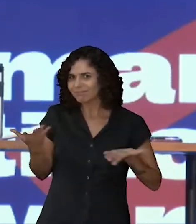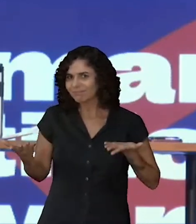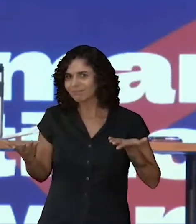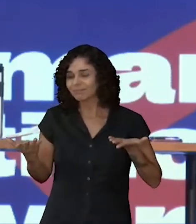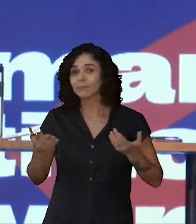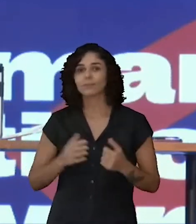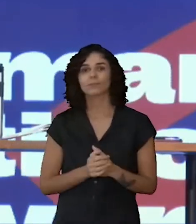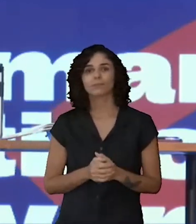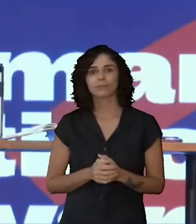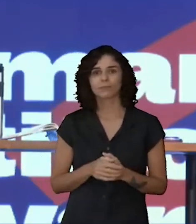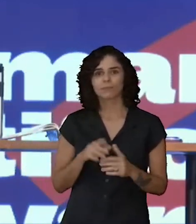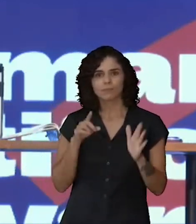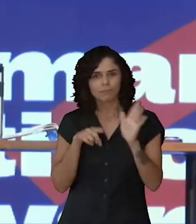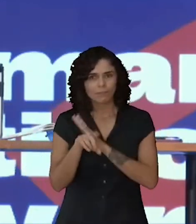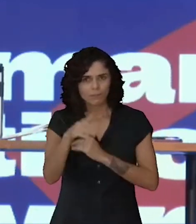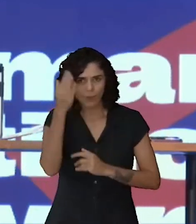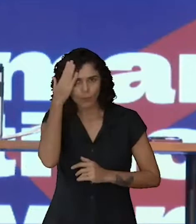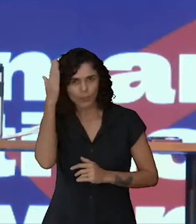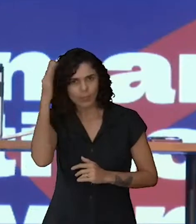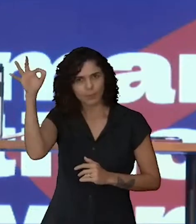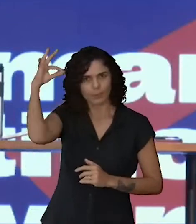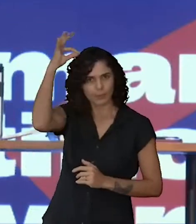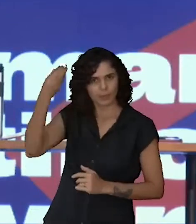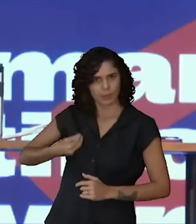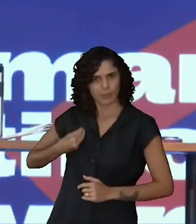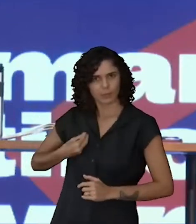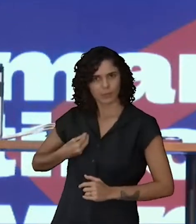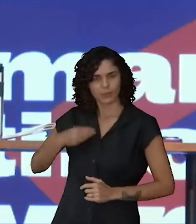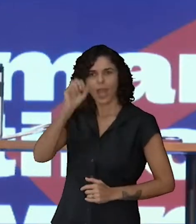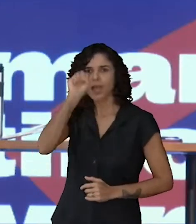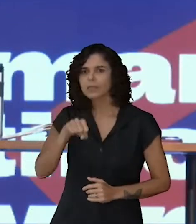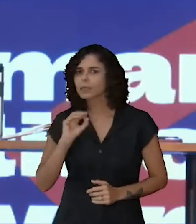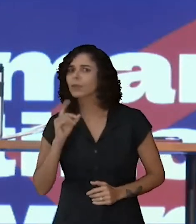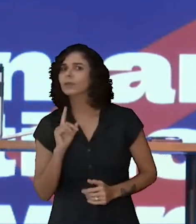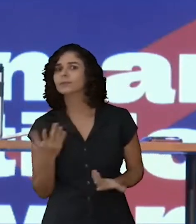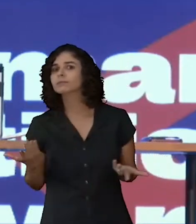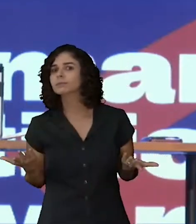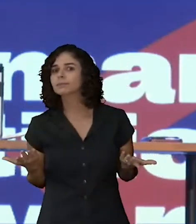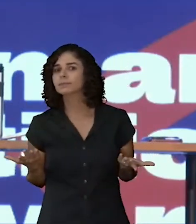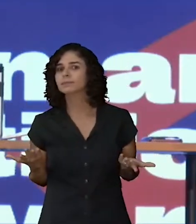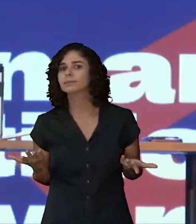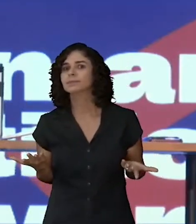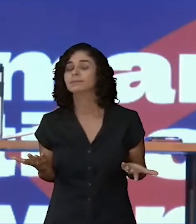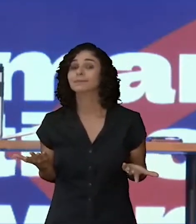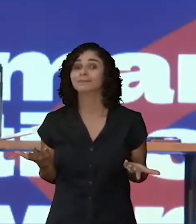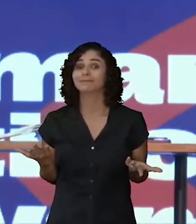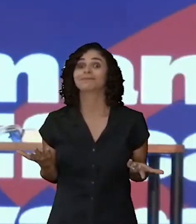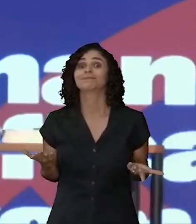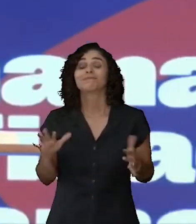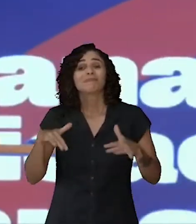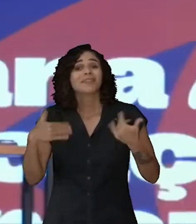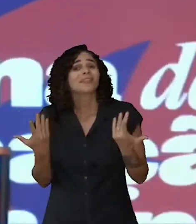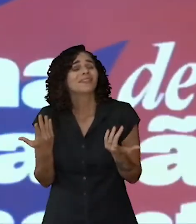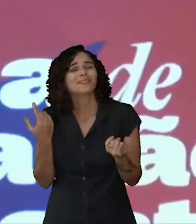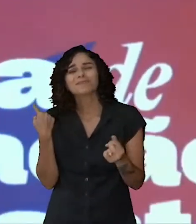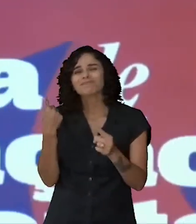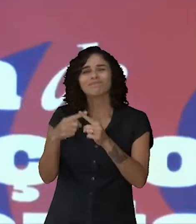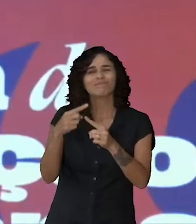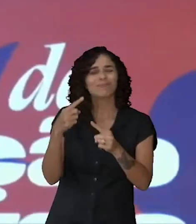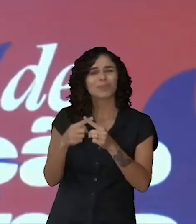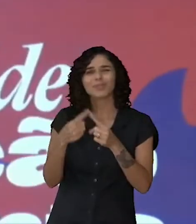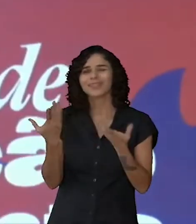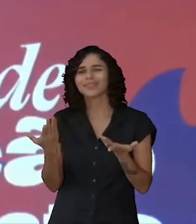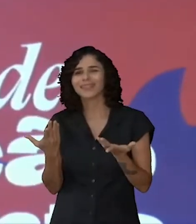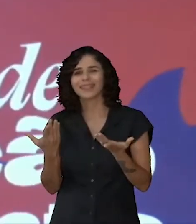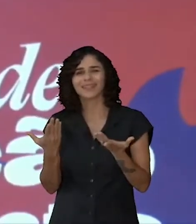que o Espírito Santo existe? Sim ou não? Sim. Então, por que tantas